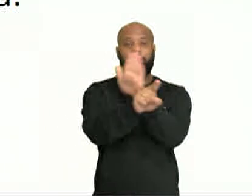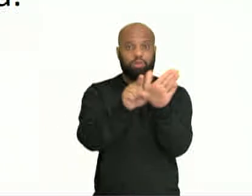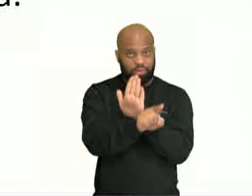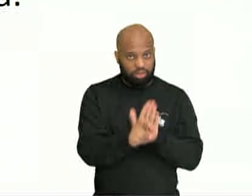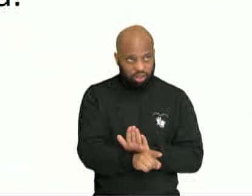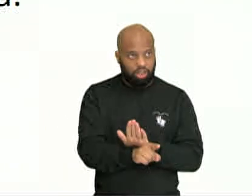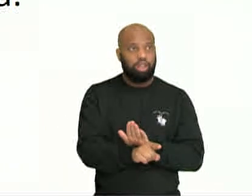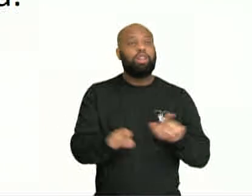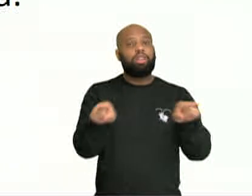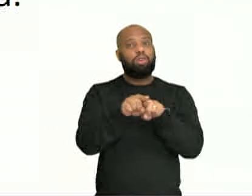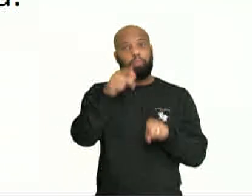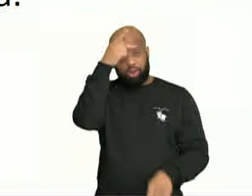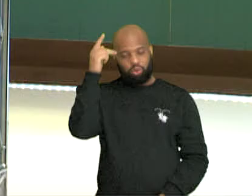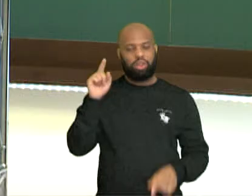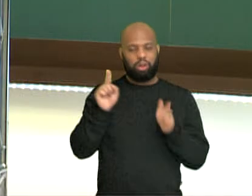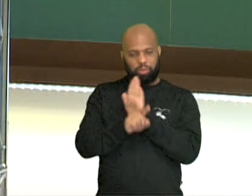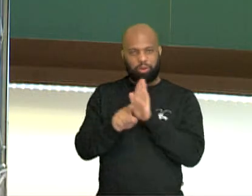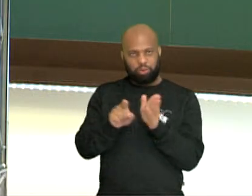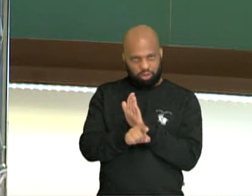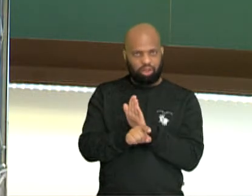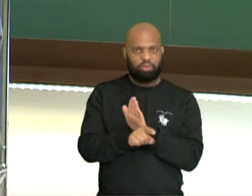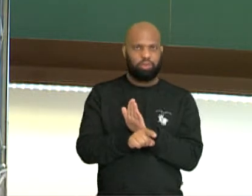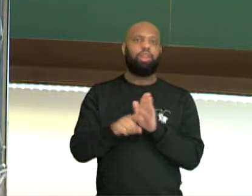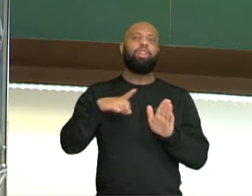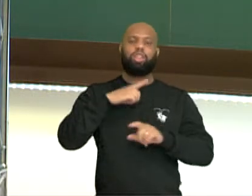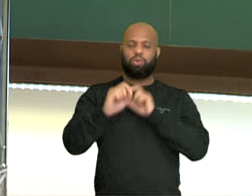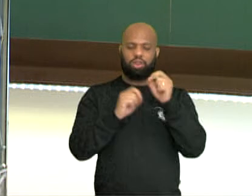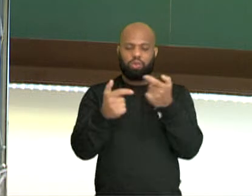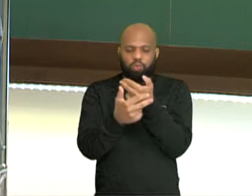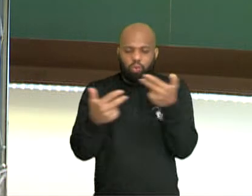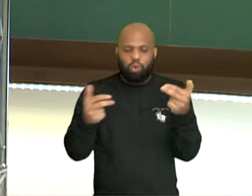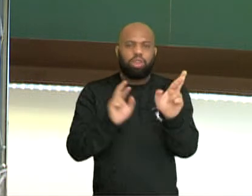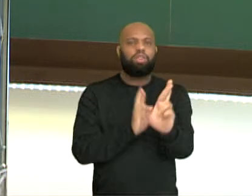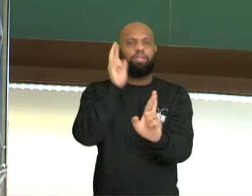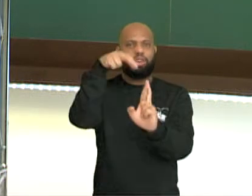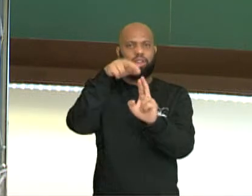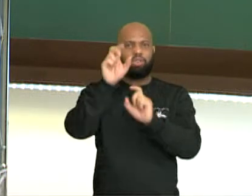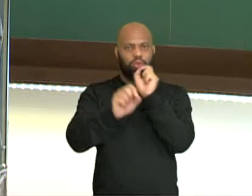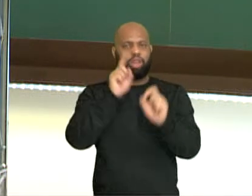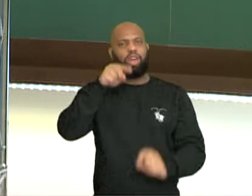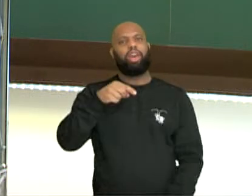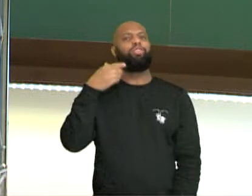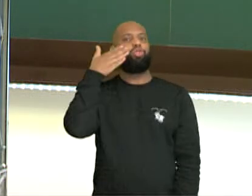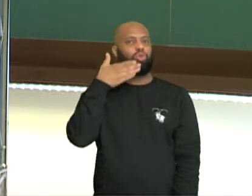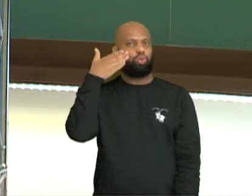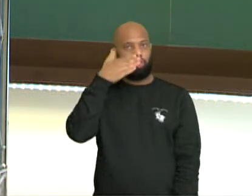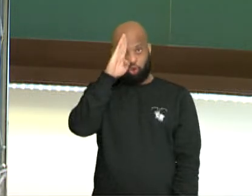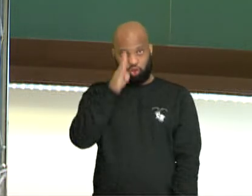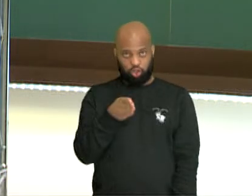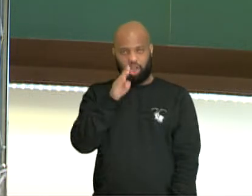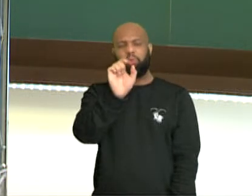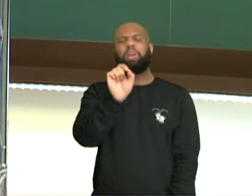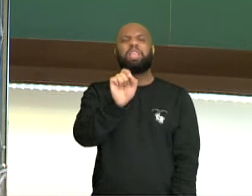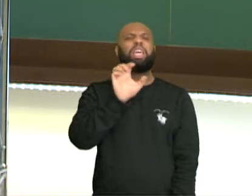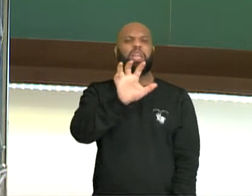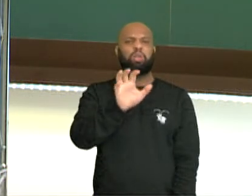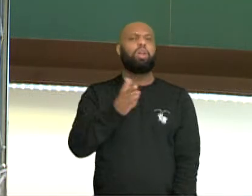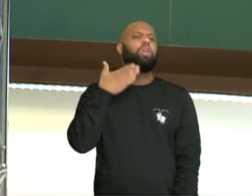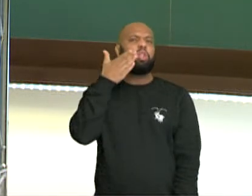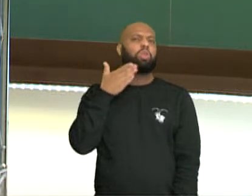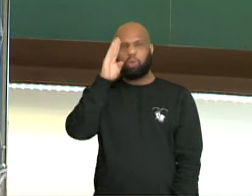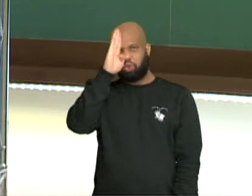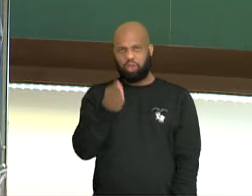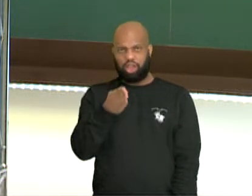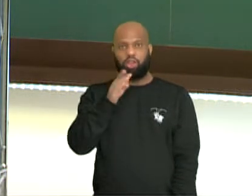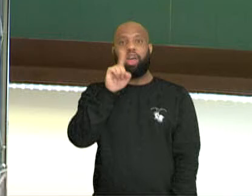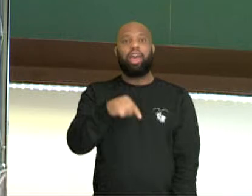o entrevistador, tá vendo? São recursos que remetem a quem? A um discurso direto. O que é um discurso direto? É